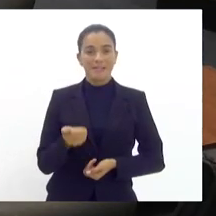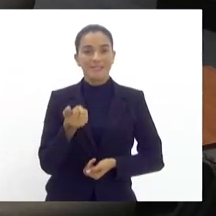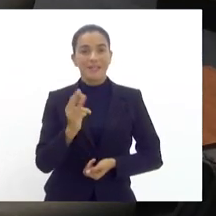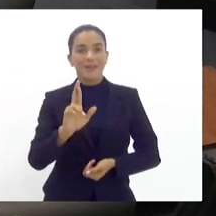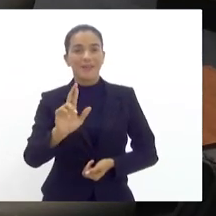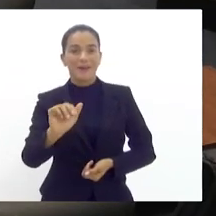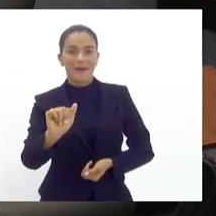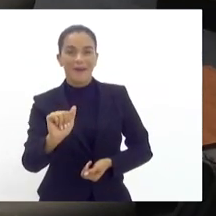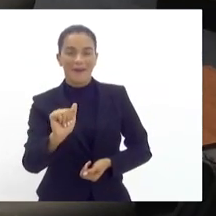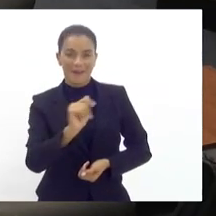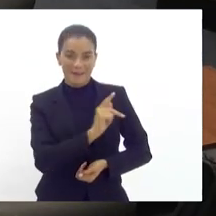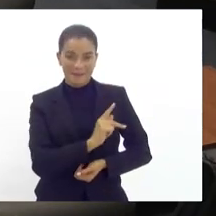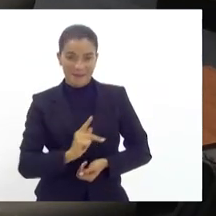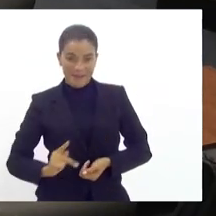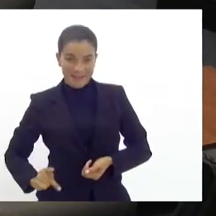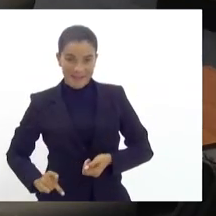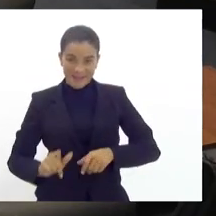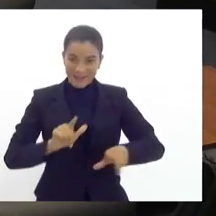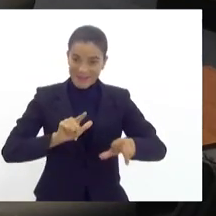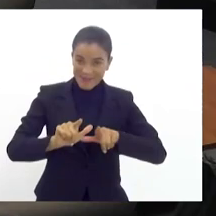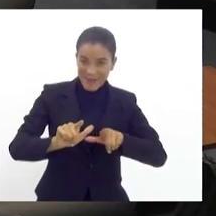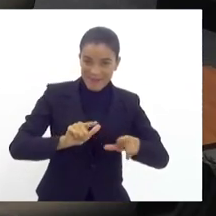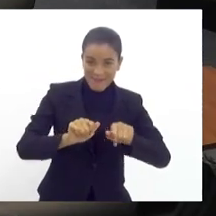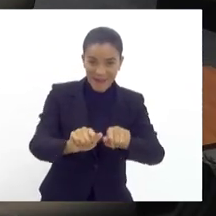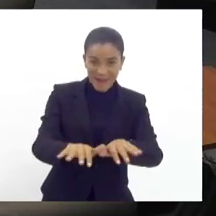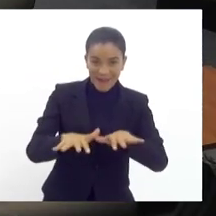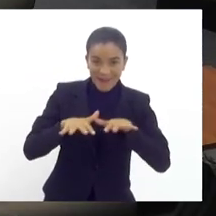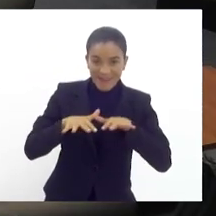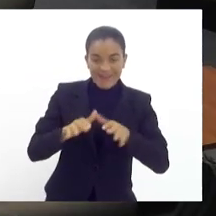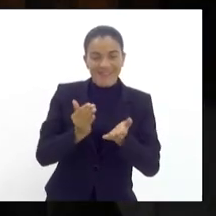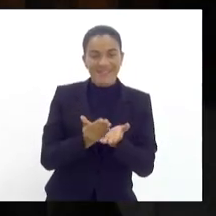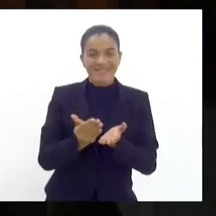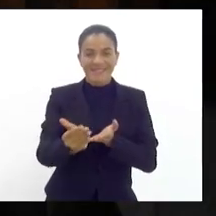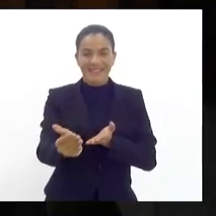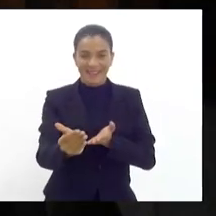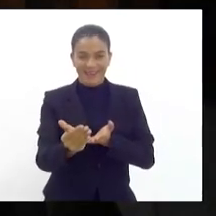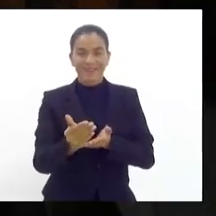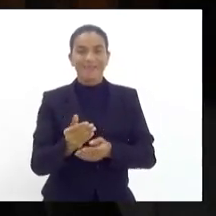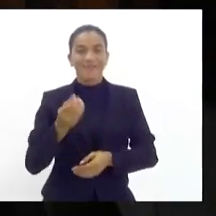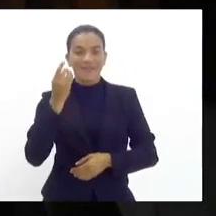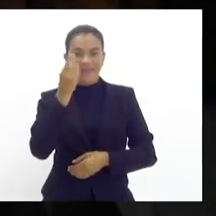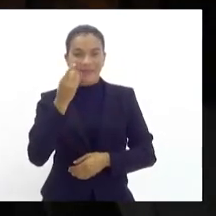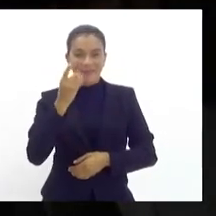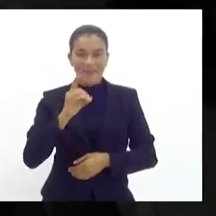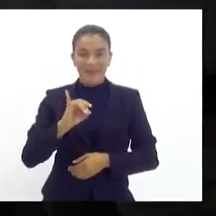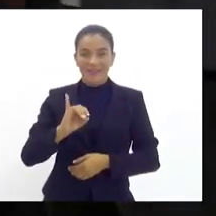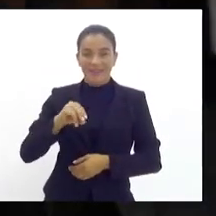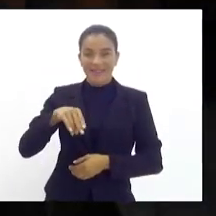presidente dos trabalhos do nosso expediente Inicial deputada